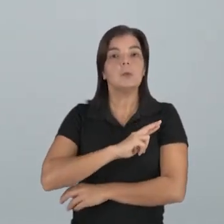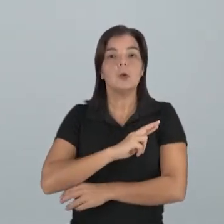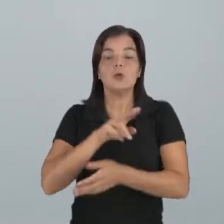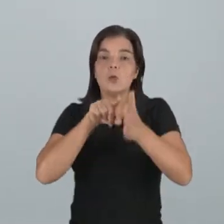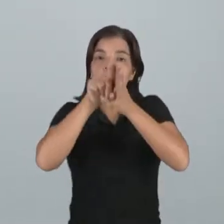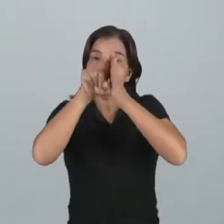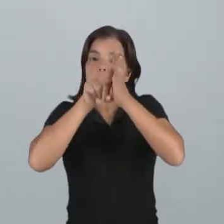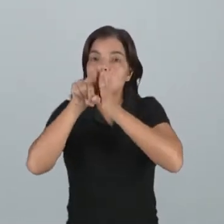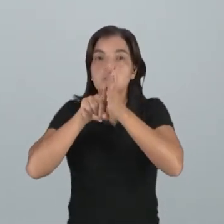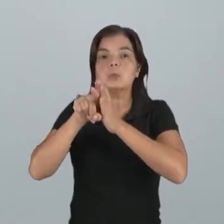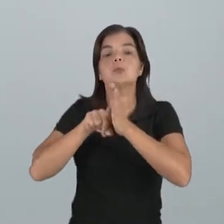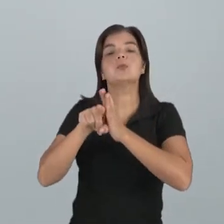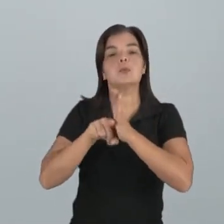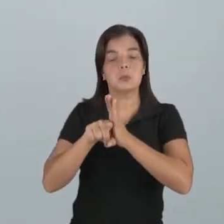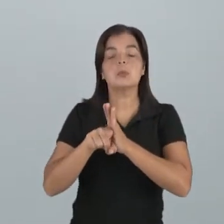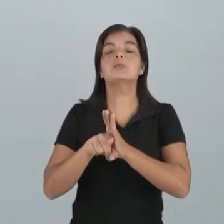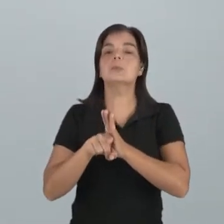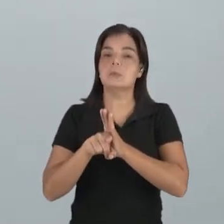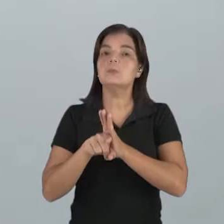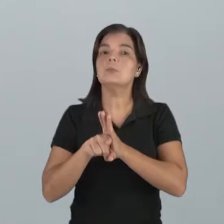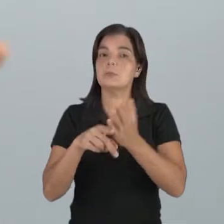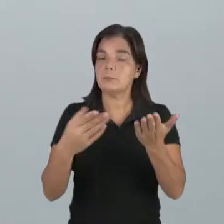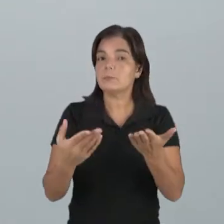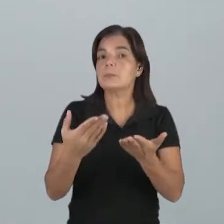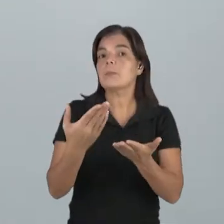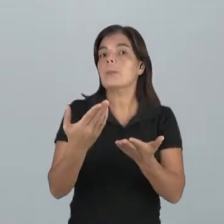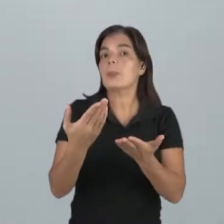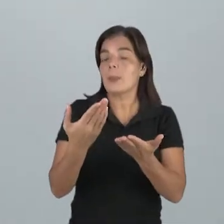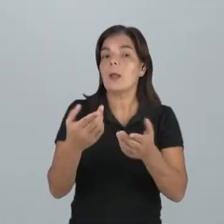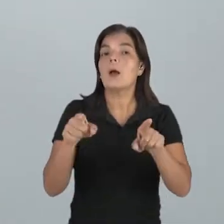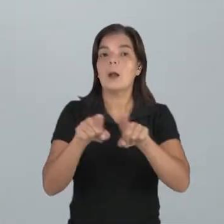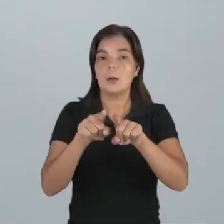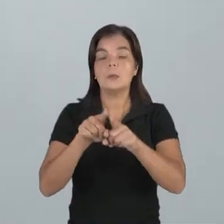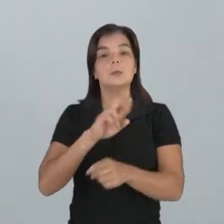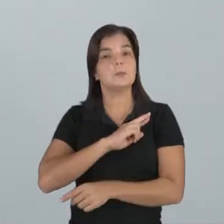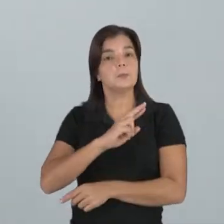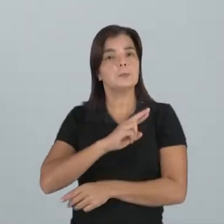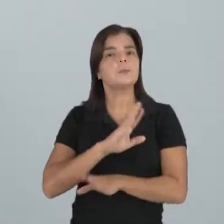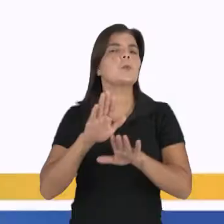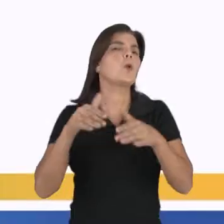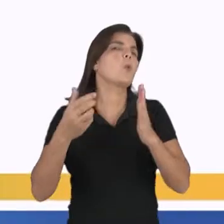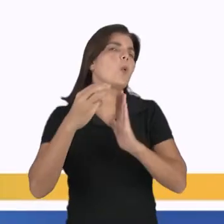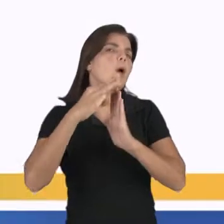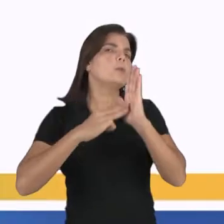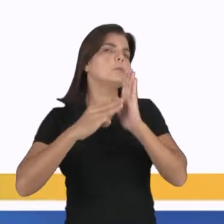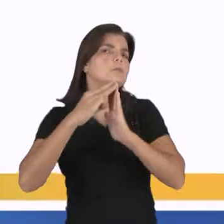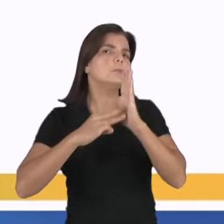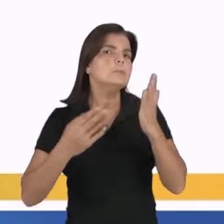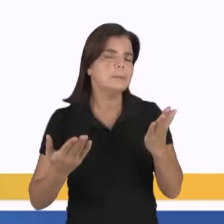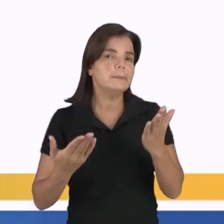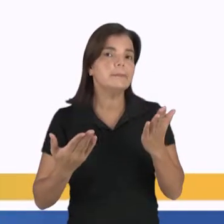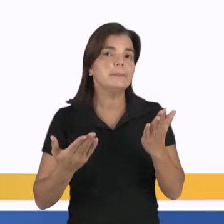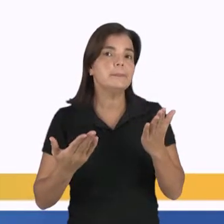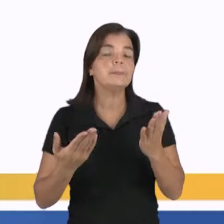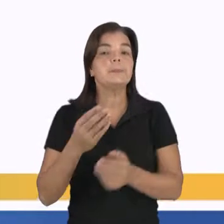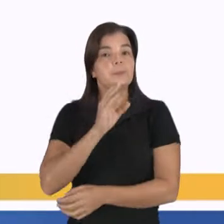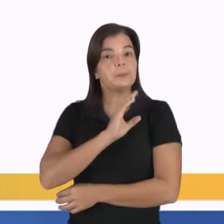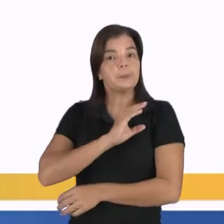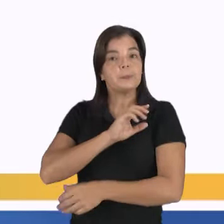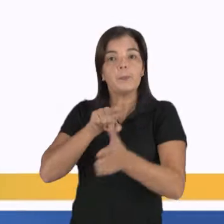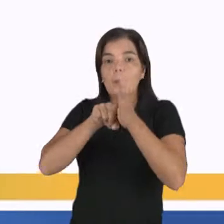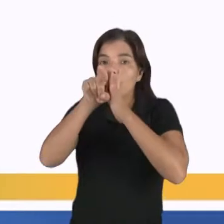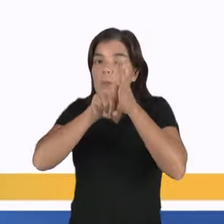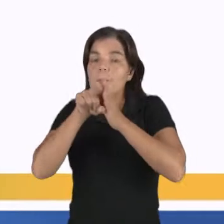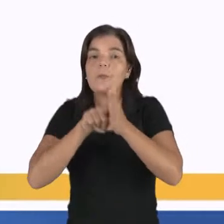examinam, pesquisam, é o trato que essas ciências dão às religiões. Qual é a metodologia das ciências